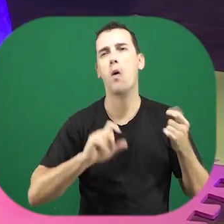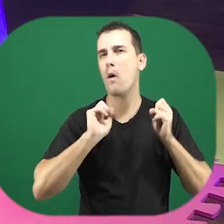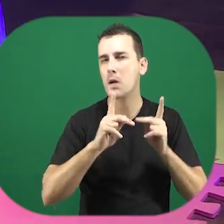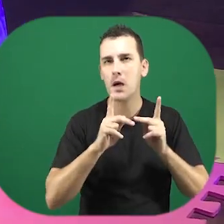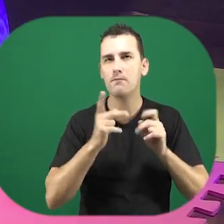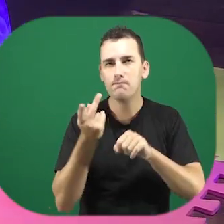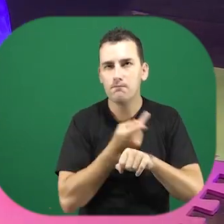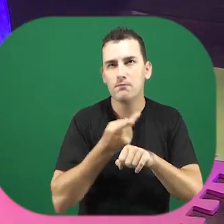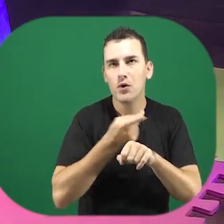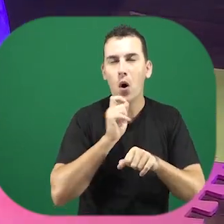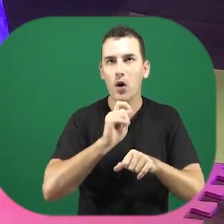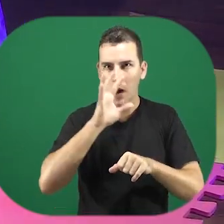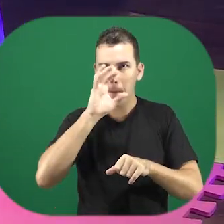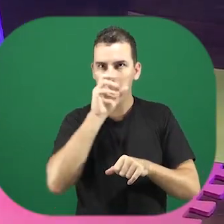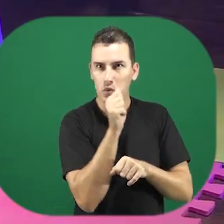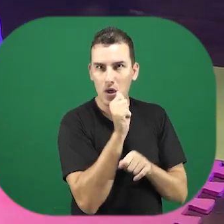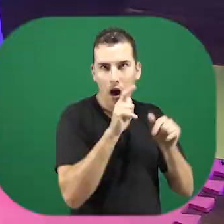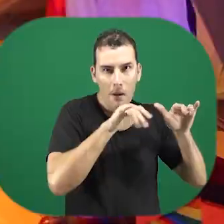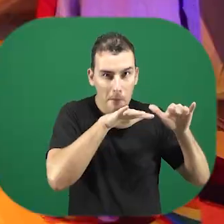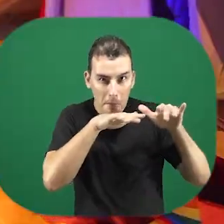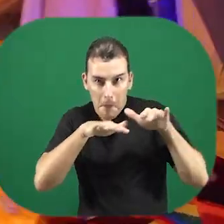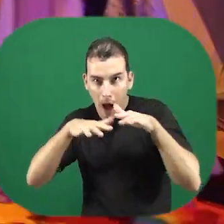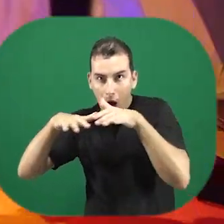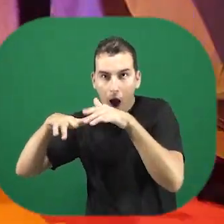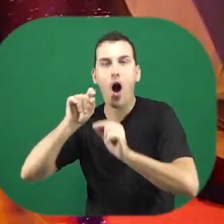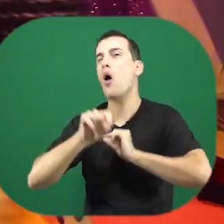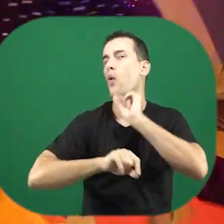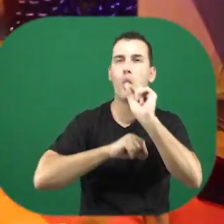procurar a bruxa do mar para realizar o seu grande sonho.